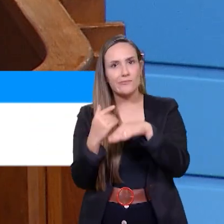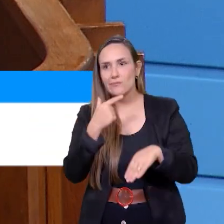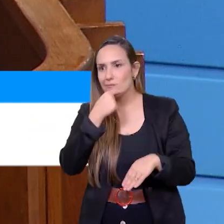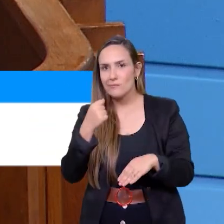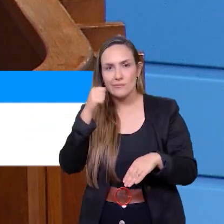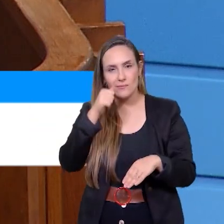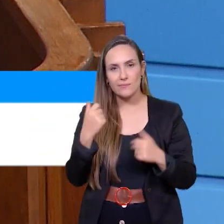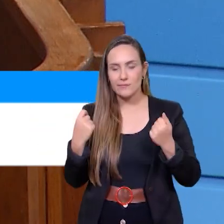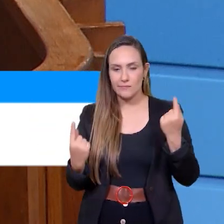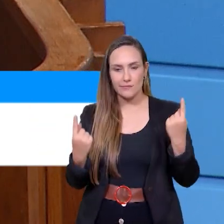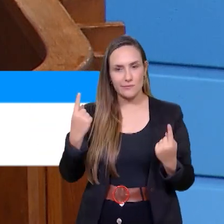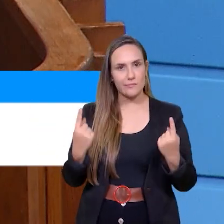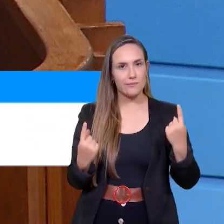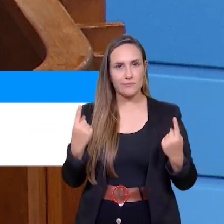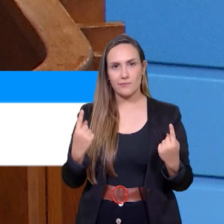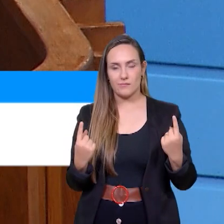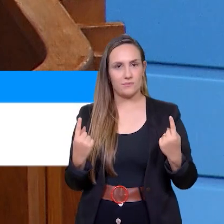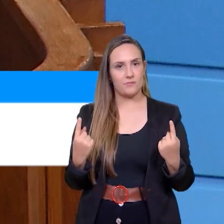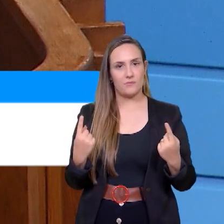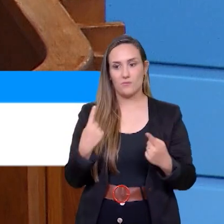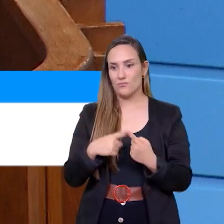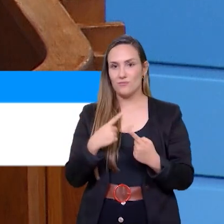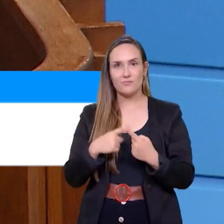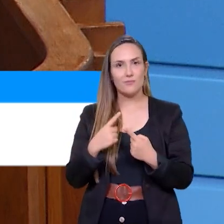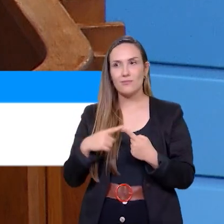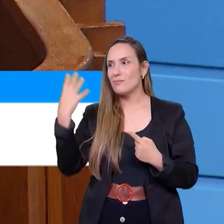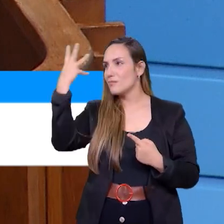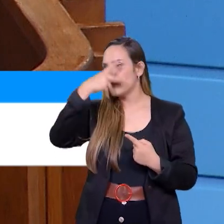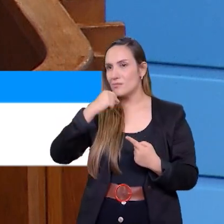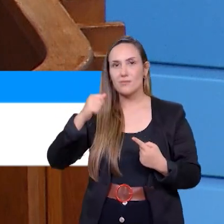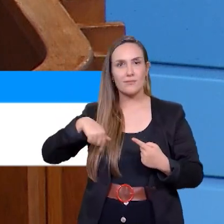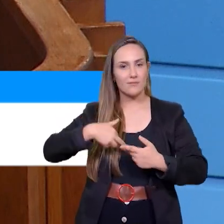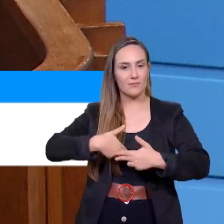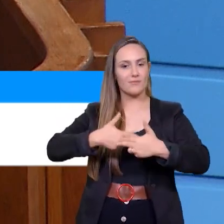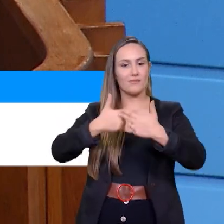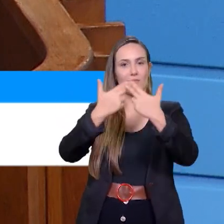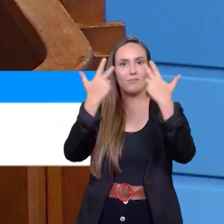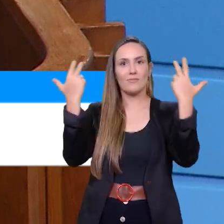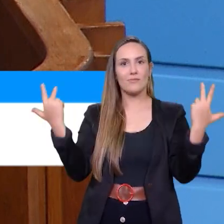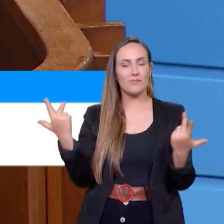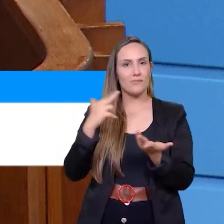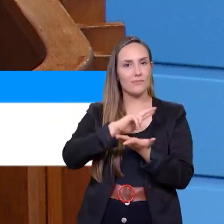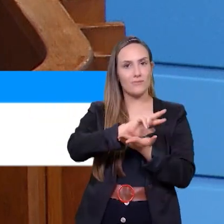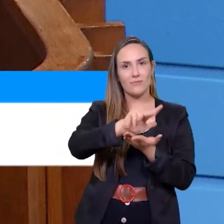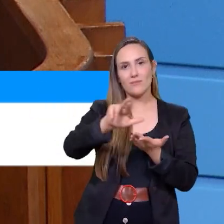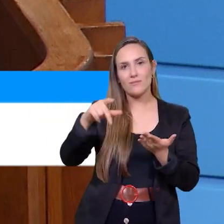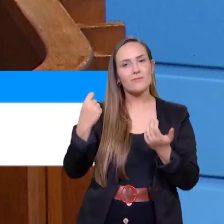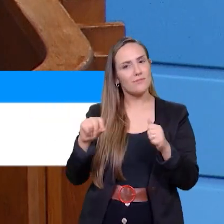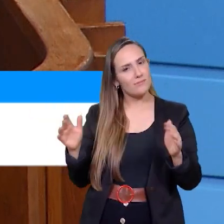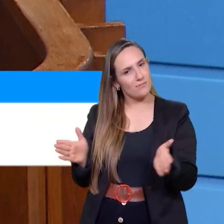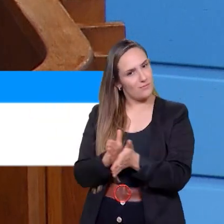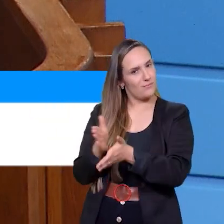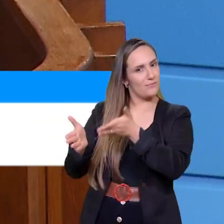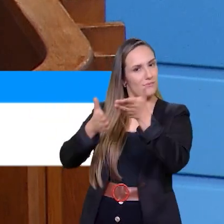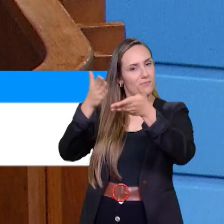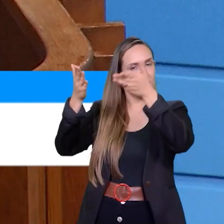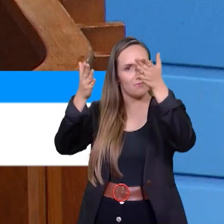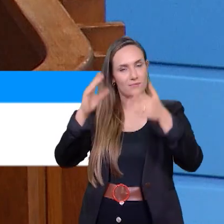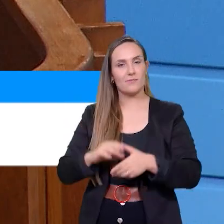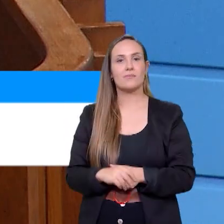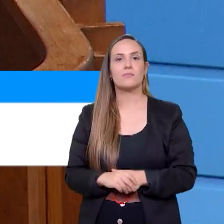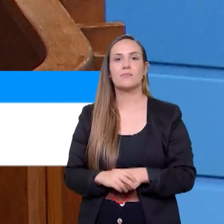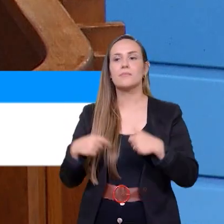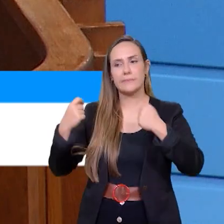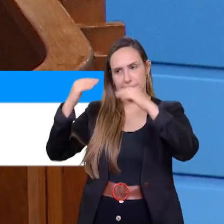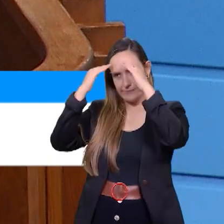respeito. Porque o que nós temos de mais rico é exatamente a nossa diversidade, a nossa diferença que tem que ser